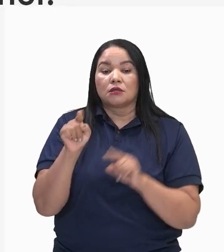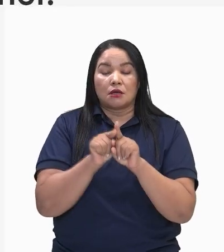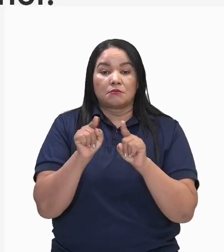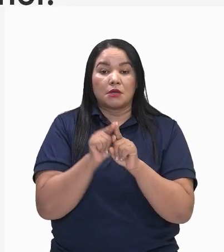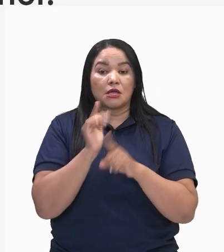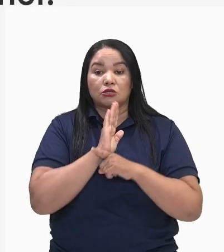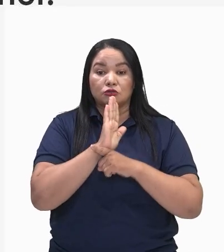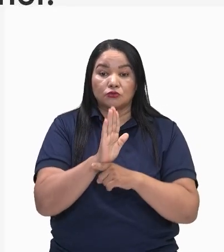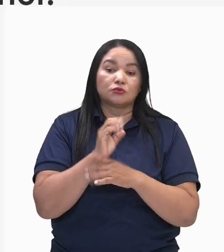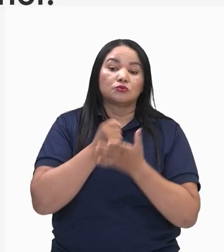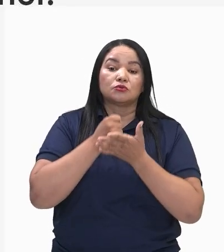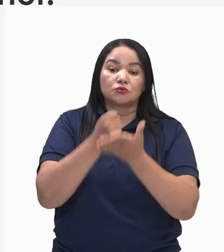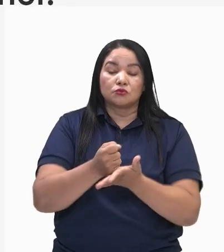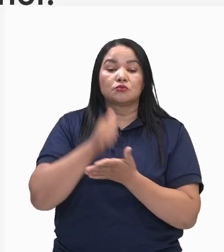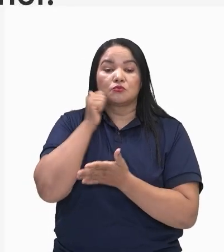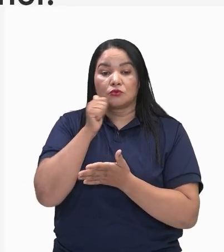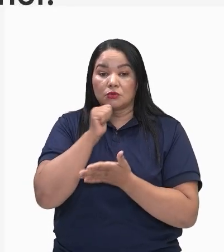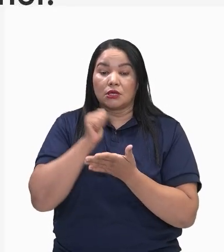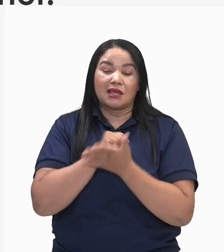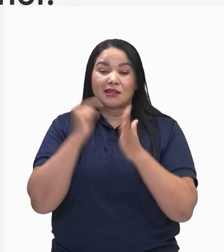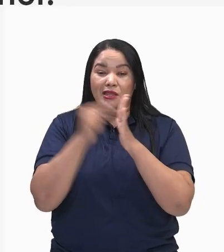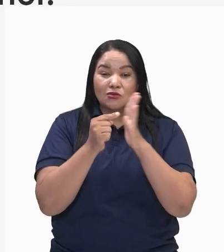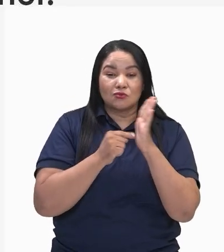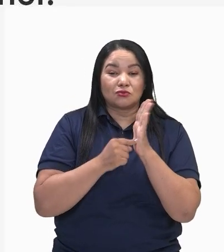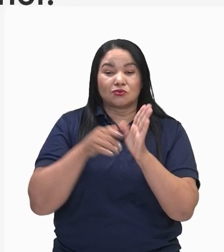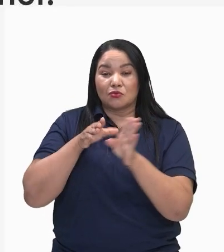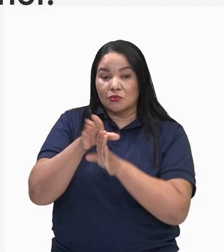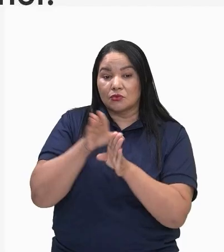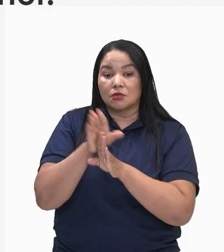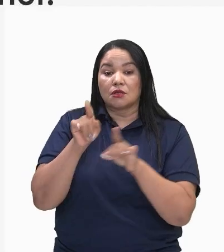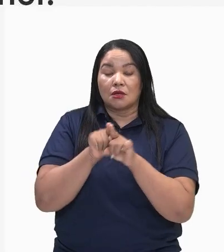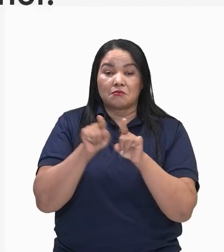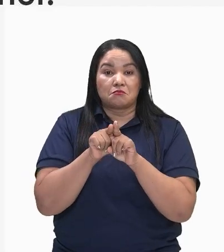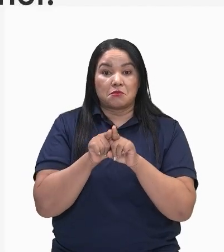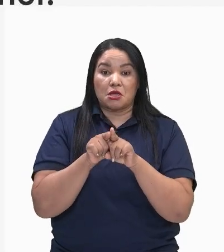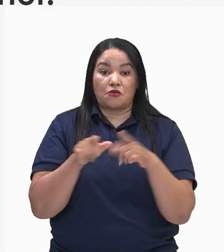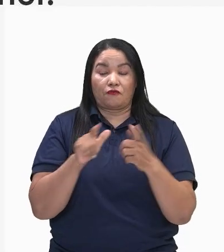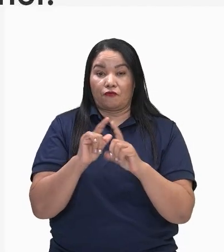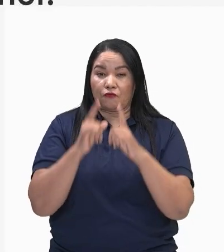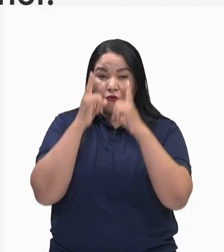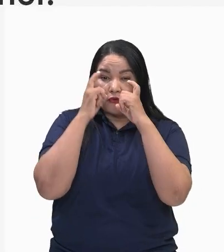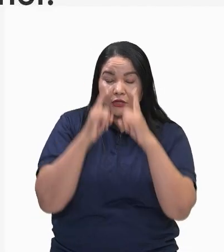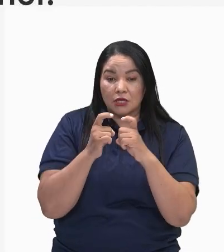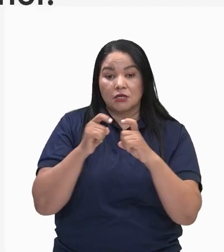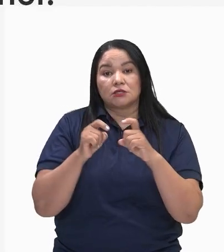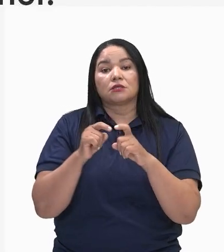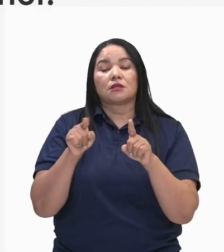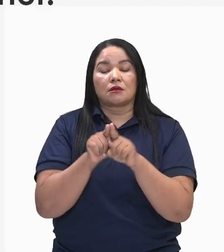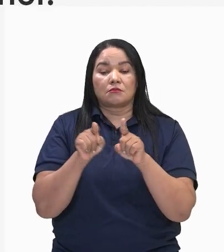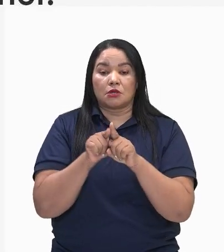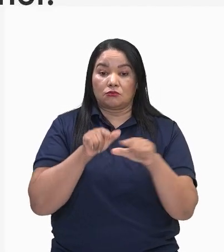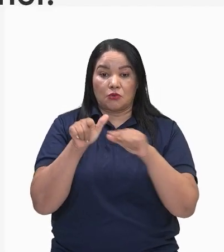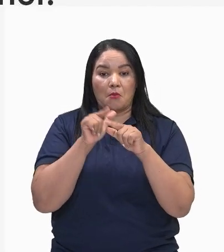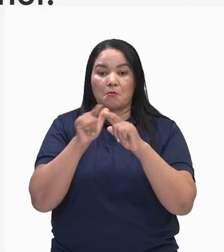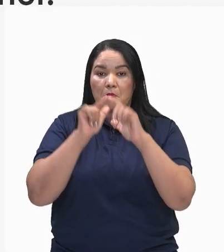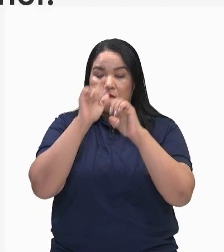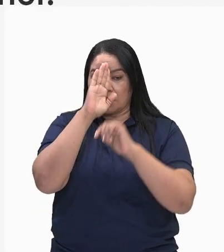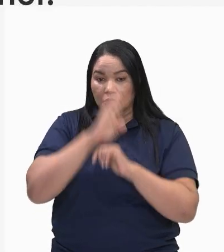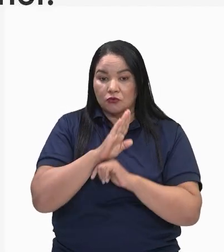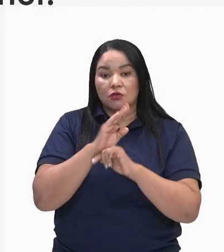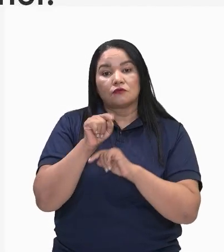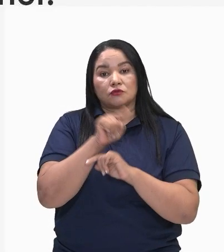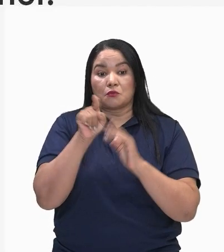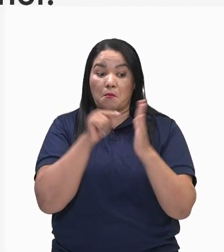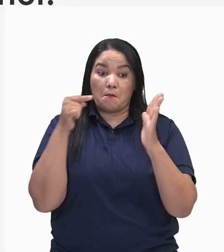Mulher, recebe denúncias, orienta e encaminha casos de violência. Também é um serviço gratuito que você pode apenas discar